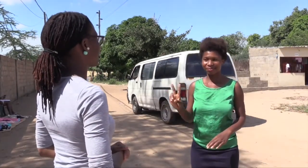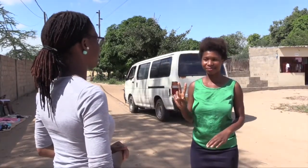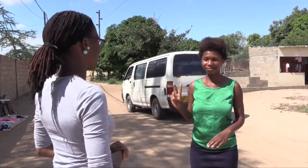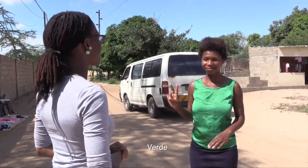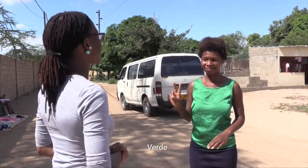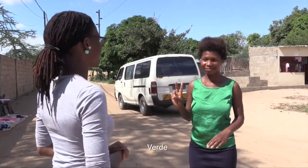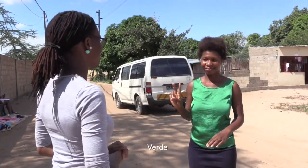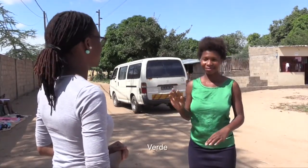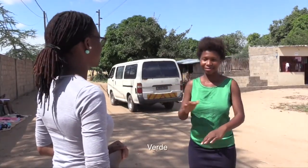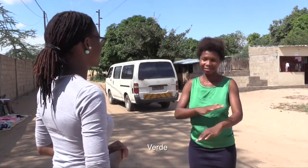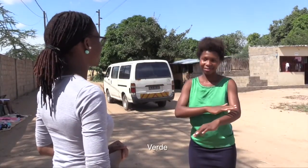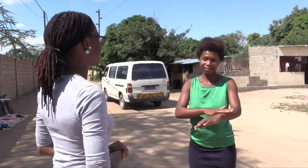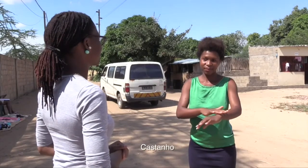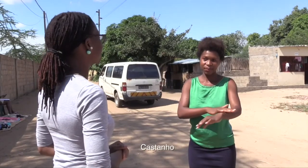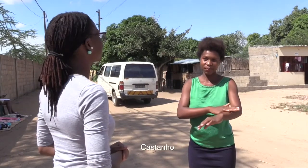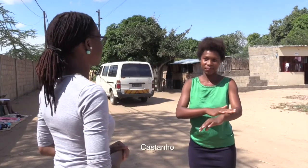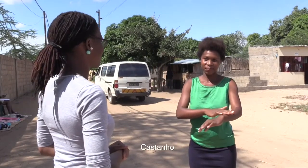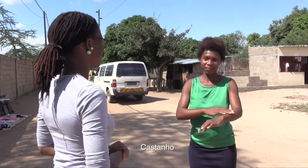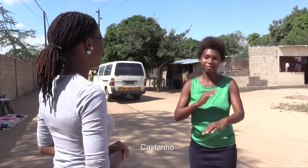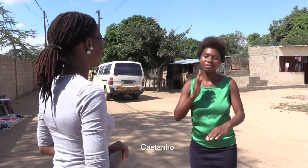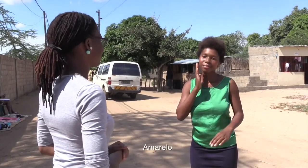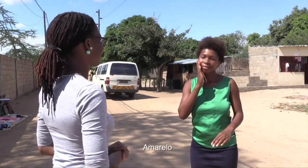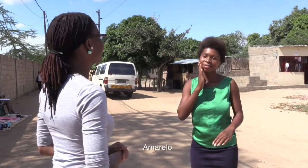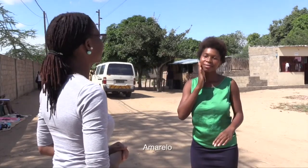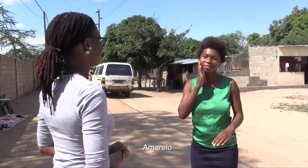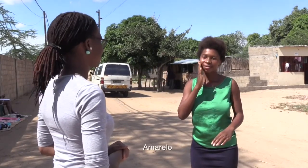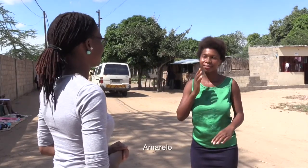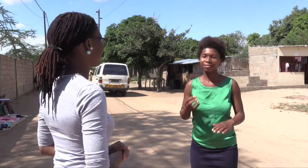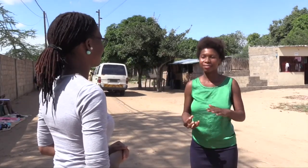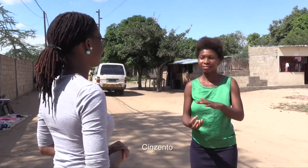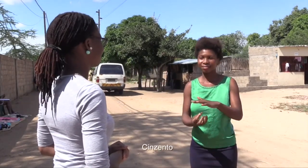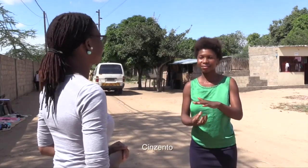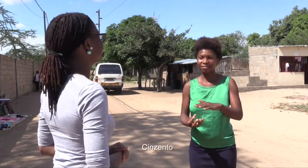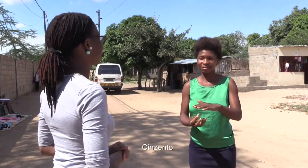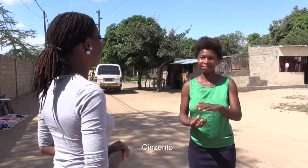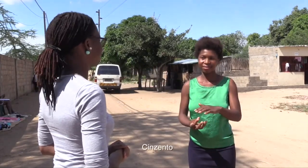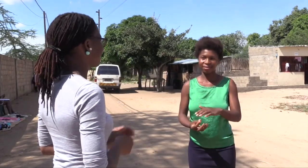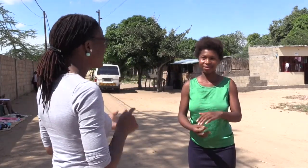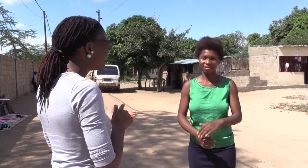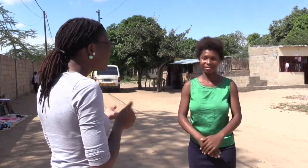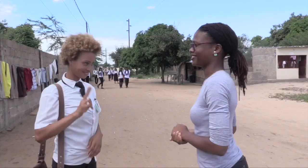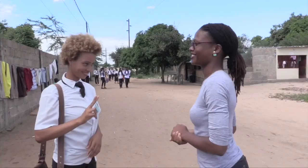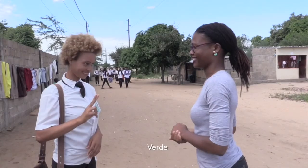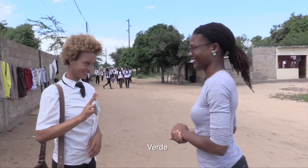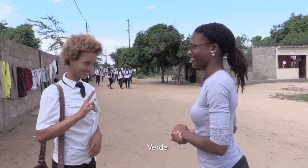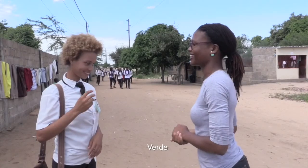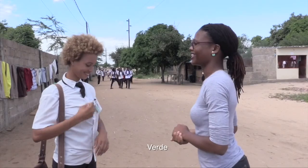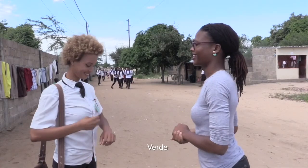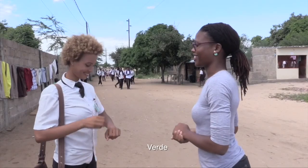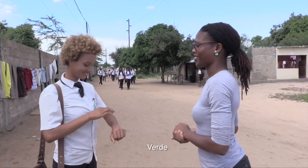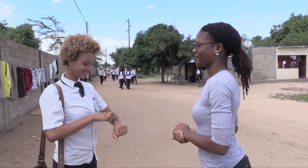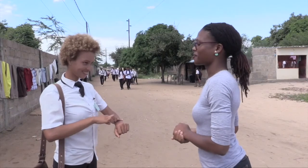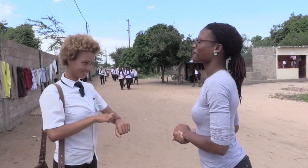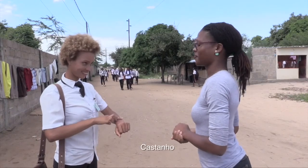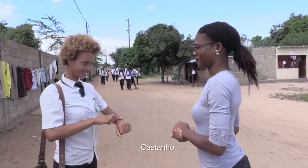Verde, castanho, amarelo, cinzento. Verde,